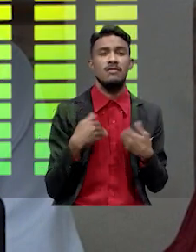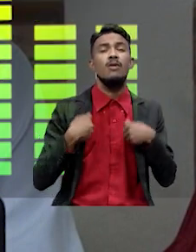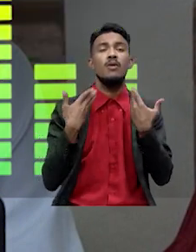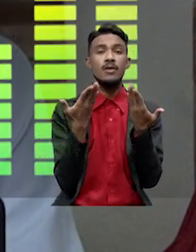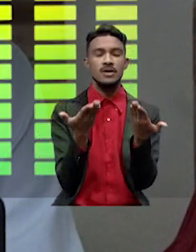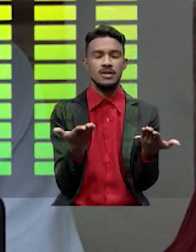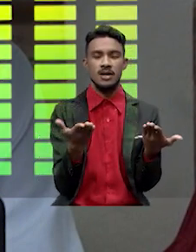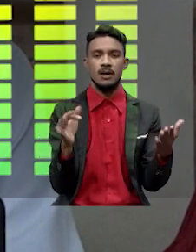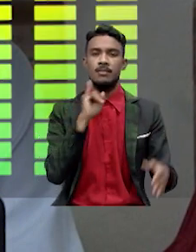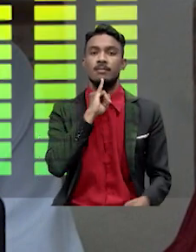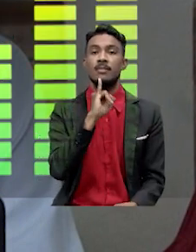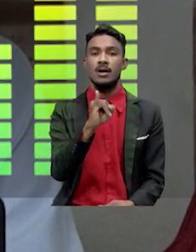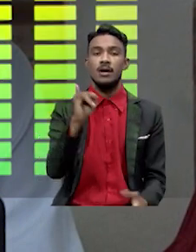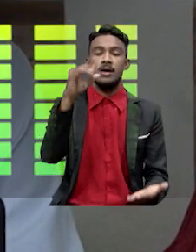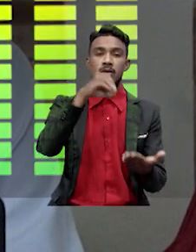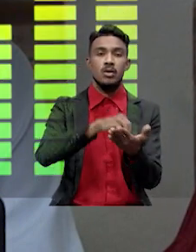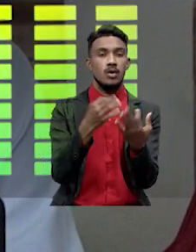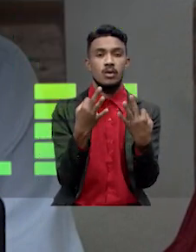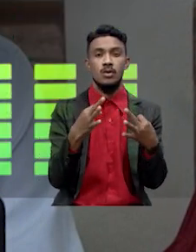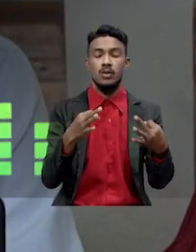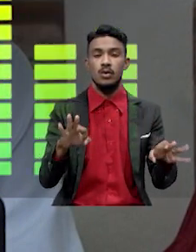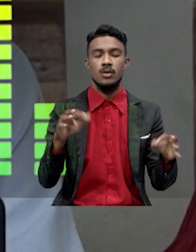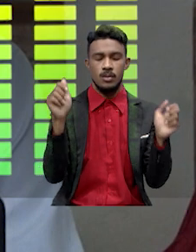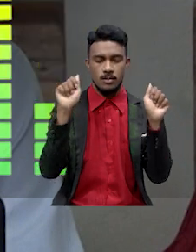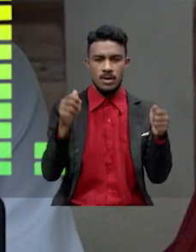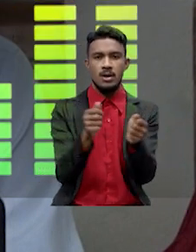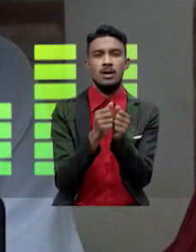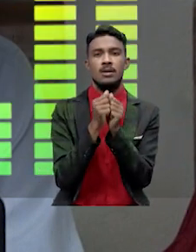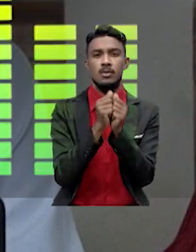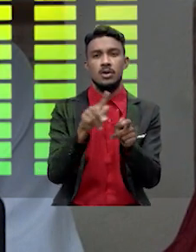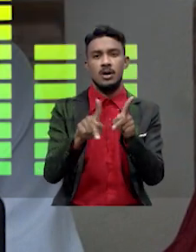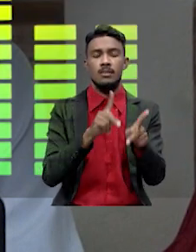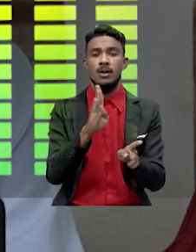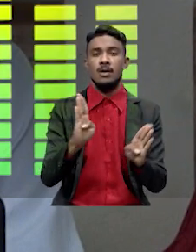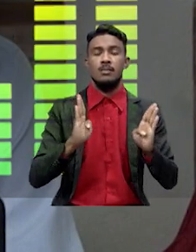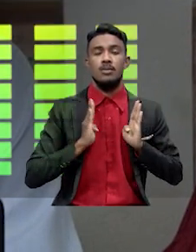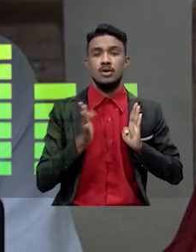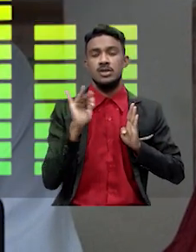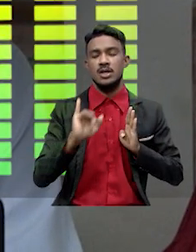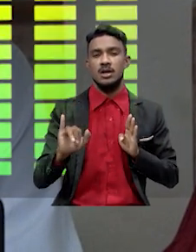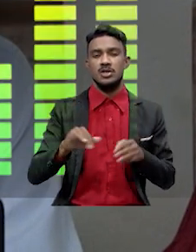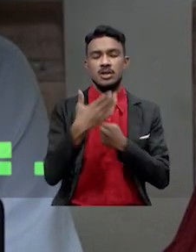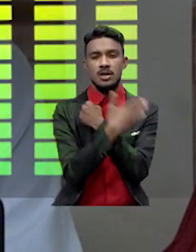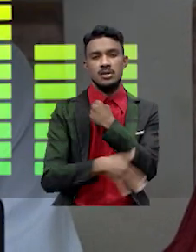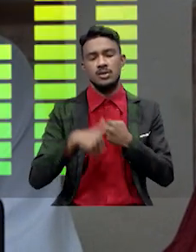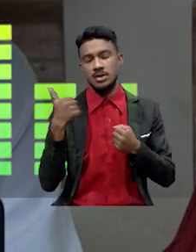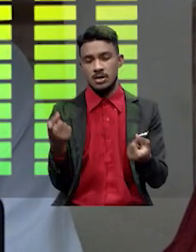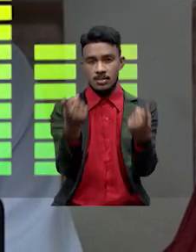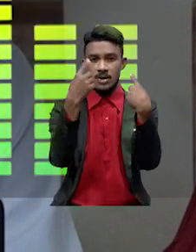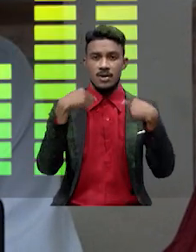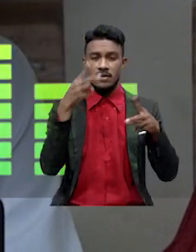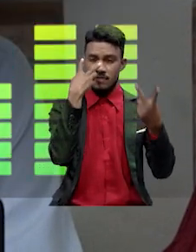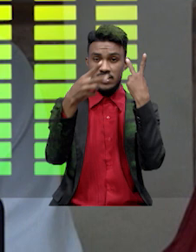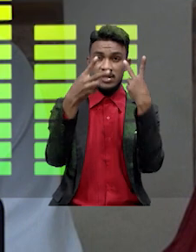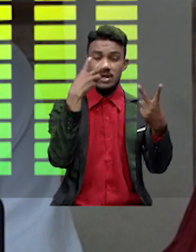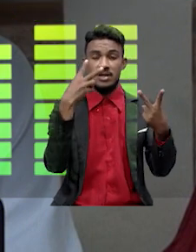ka pogo untuk bela kampanye sama bot sih harus nasa seluk mai visita ni bayar satu halo